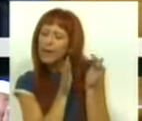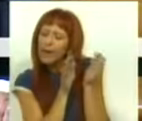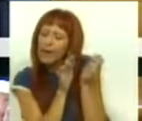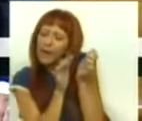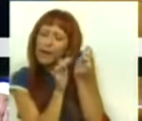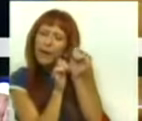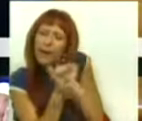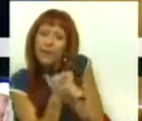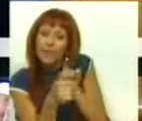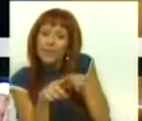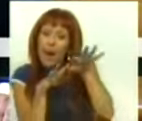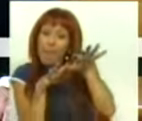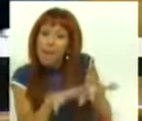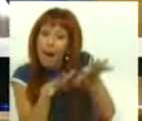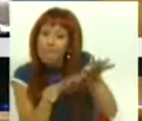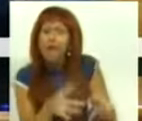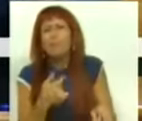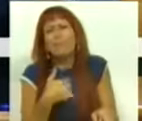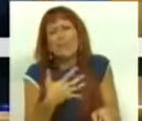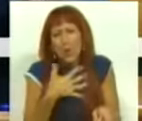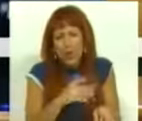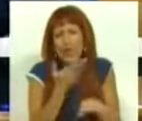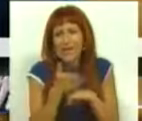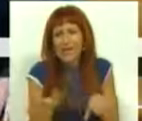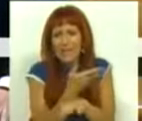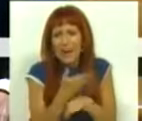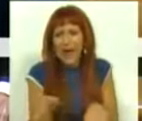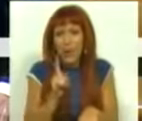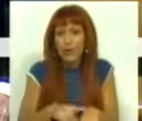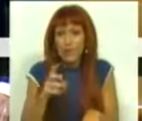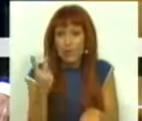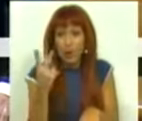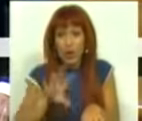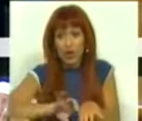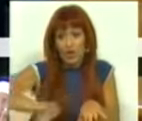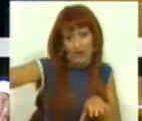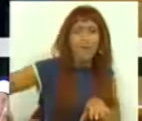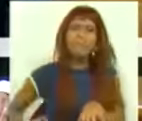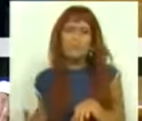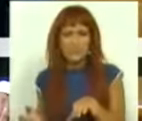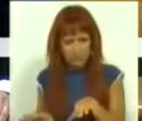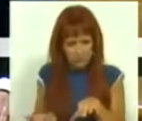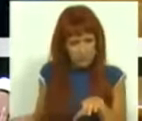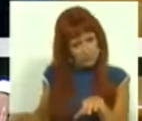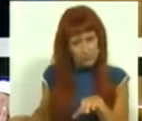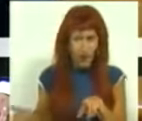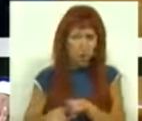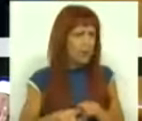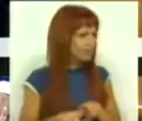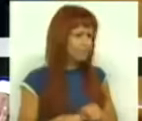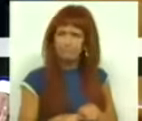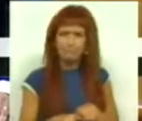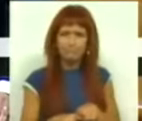tendência naquela manifestação, mas eu até queria separar estes dois momentos, porque eles devem ser separados para